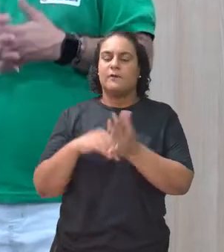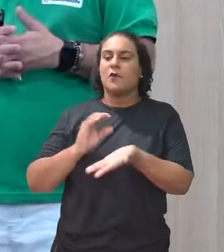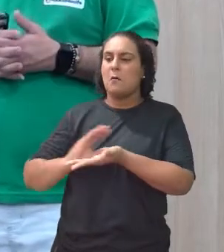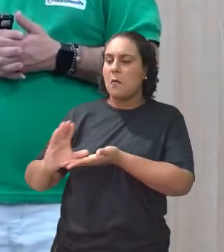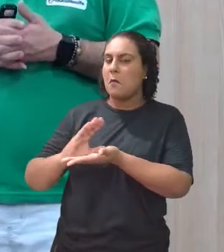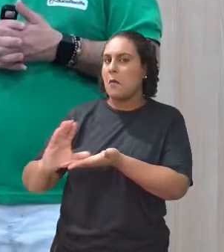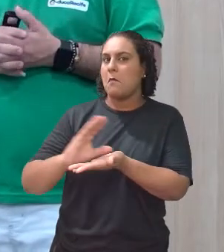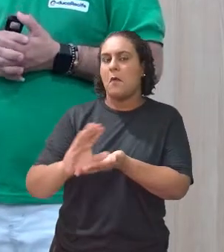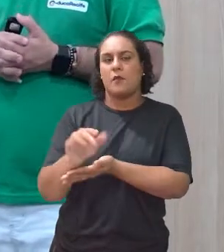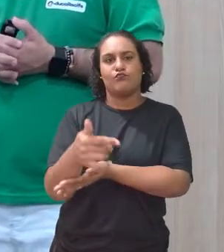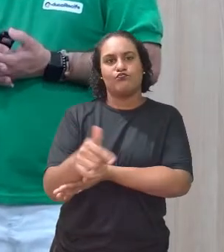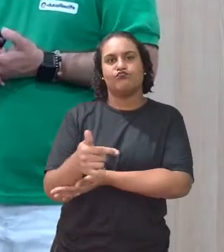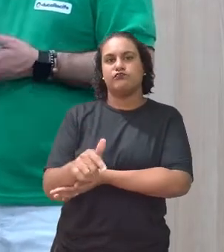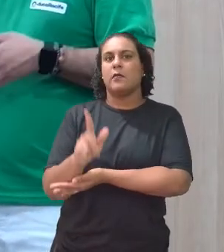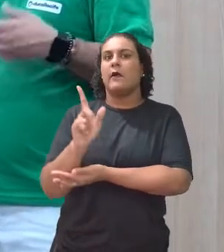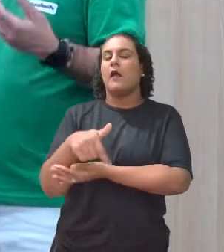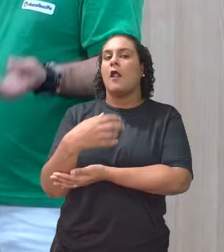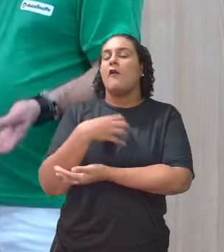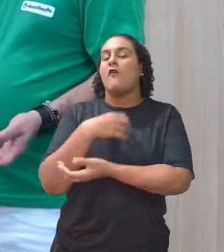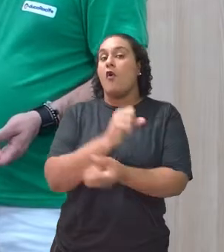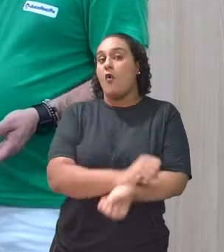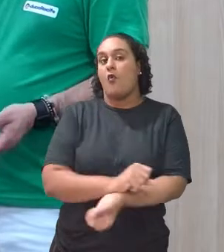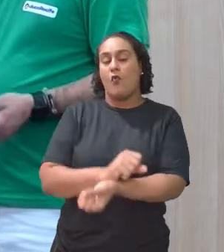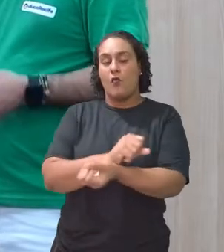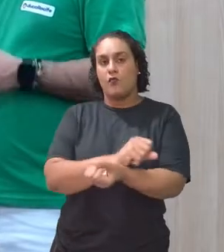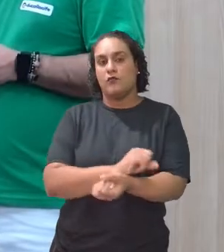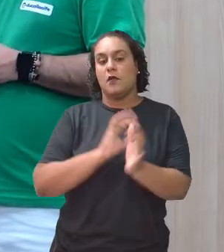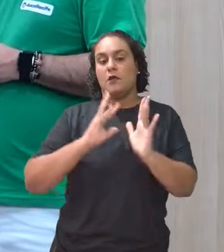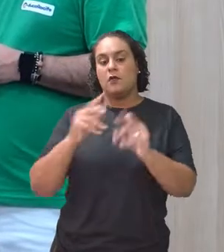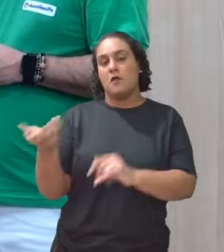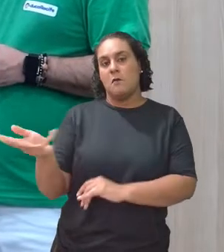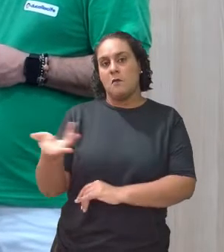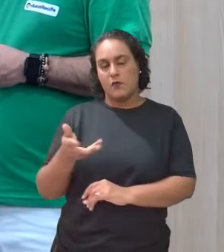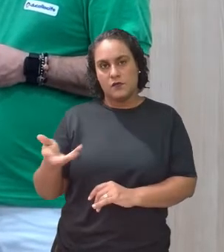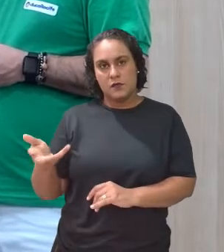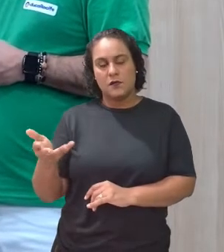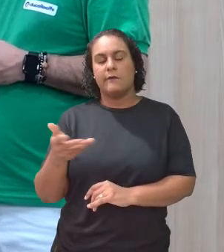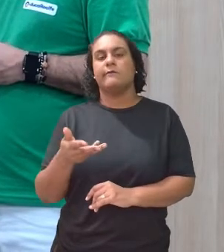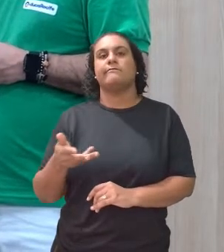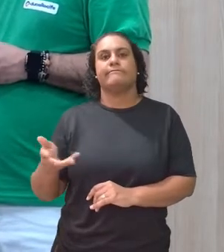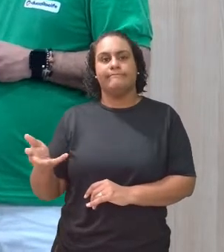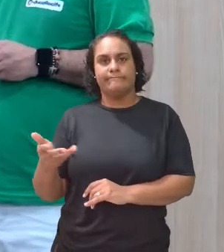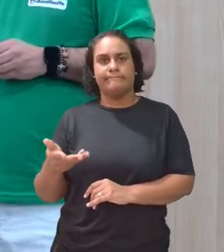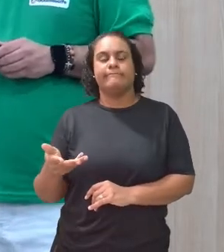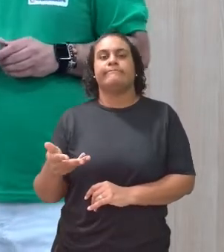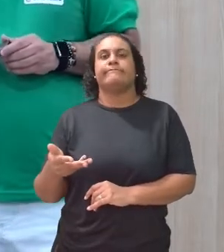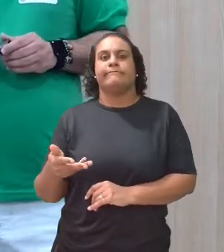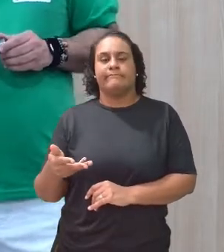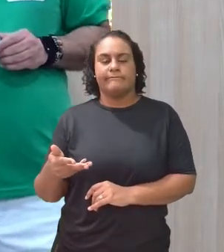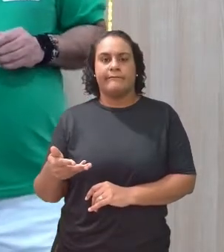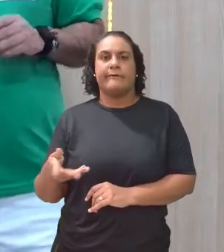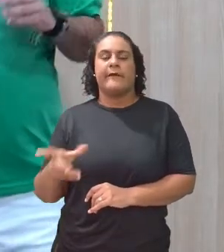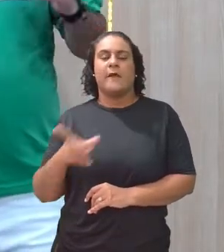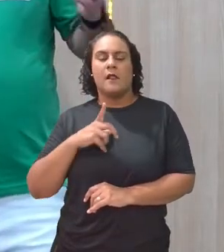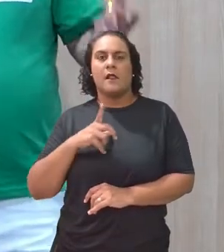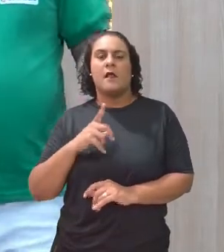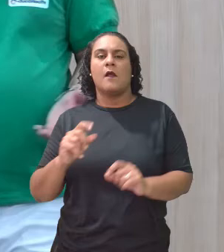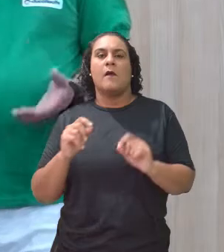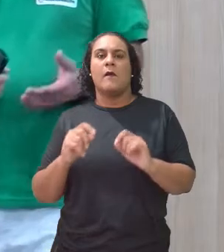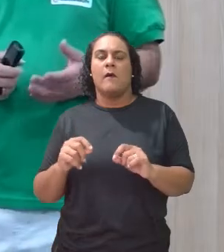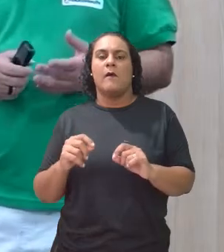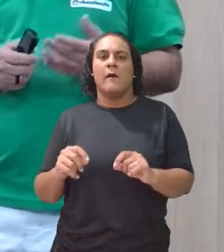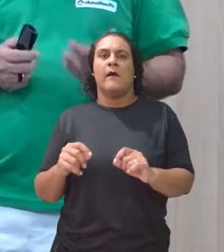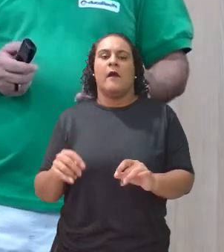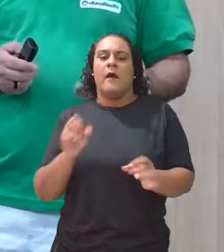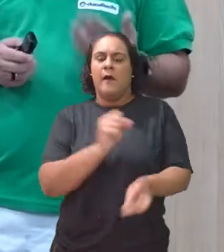de produção escravista, né? Ou seja, toda a produção ela passava, né, pelas mãos,